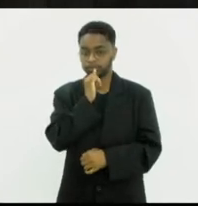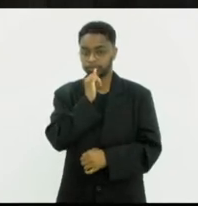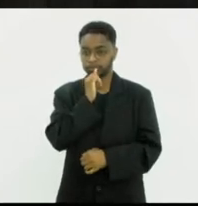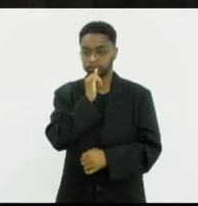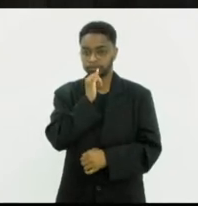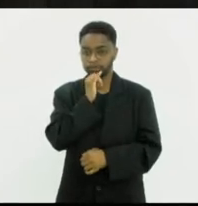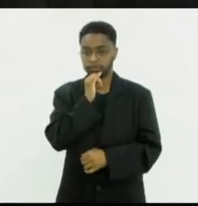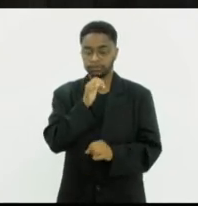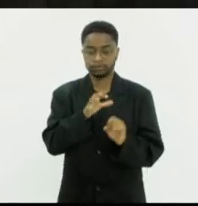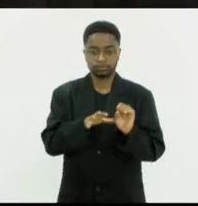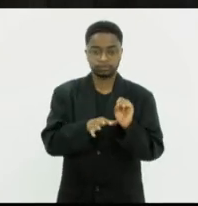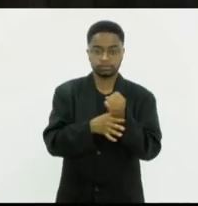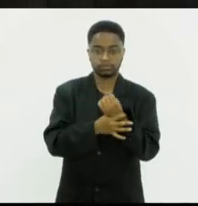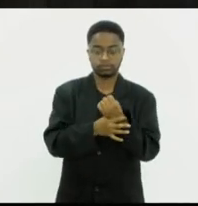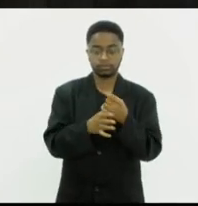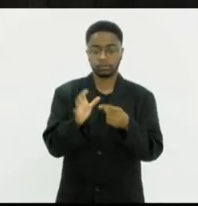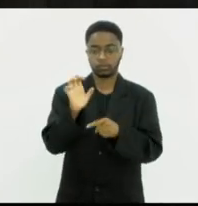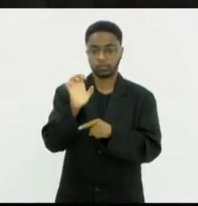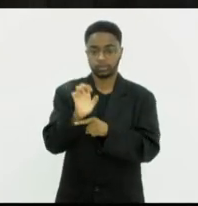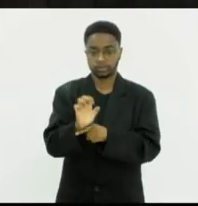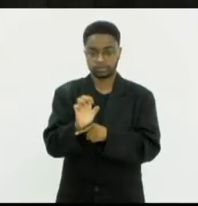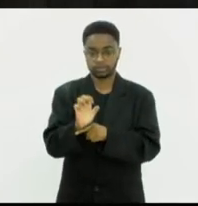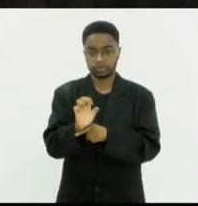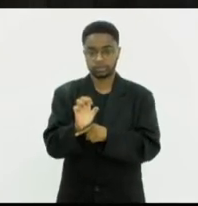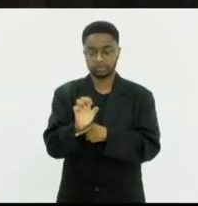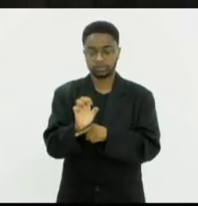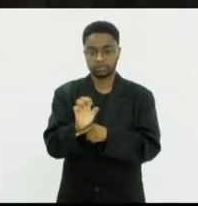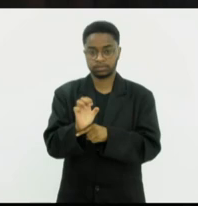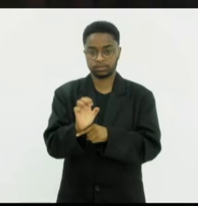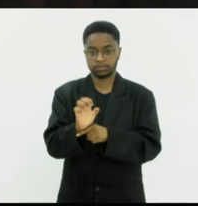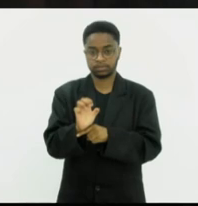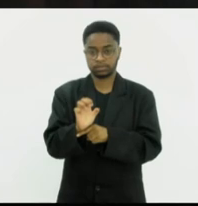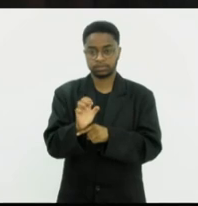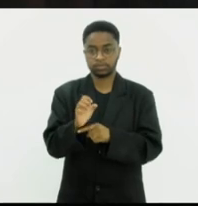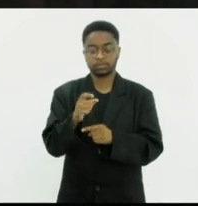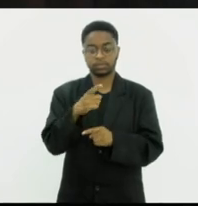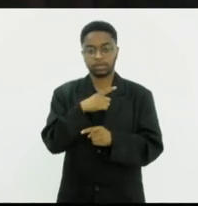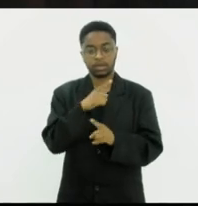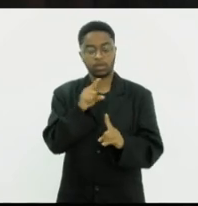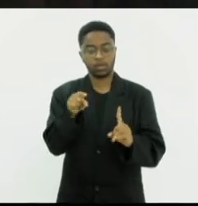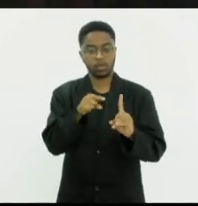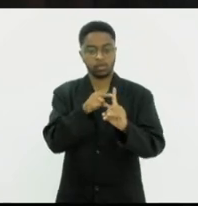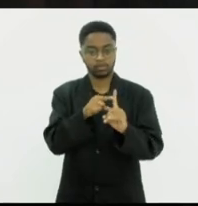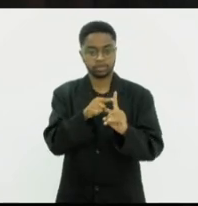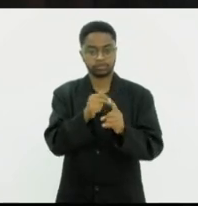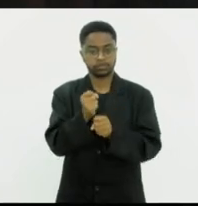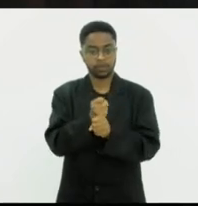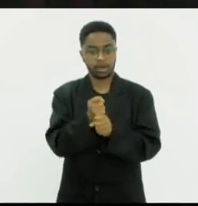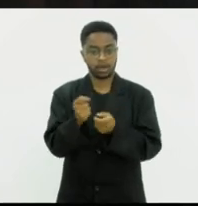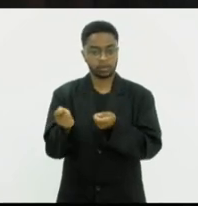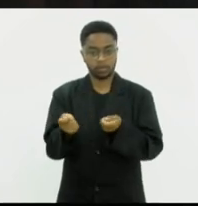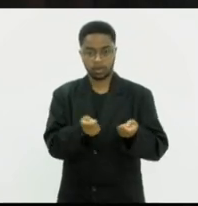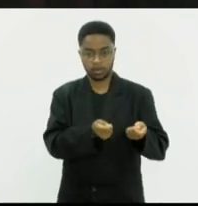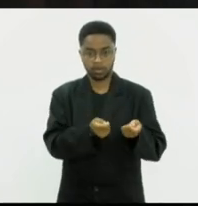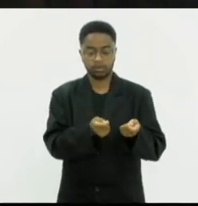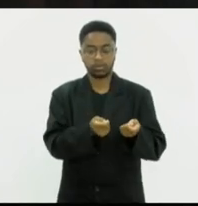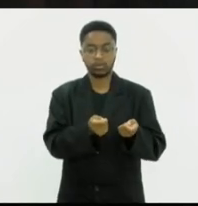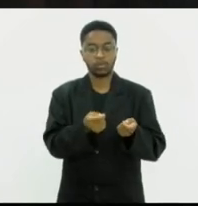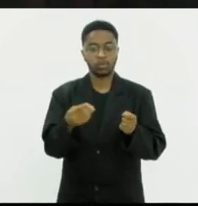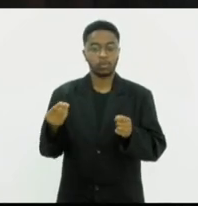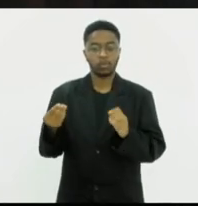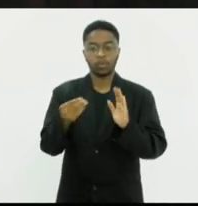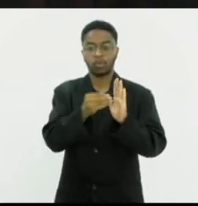garantir que o Estado, como contrapartida, com meta ano definido, coloque nas